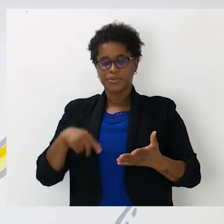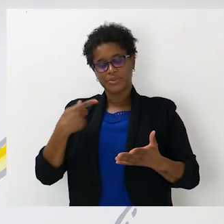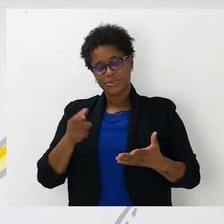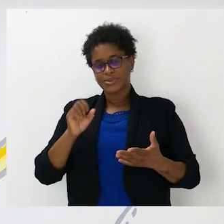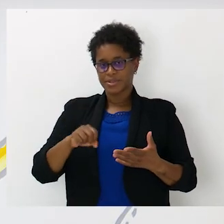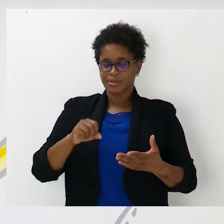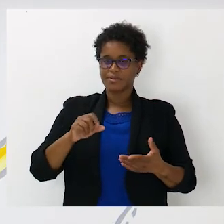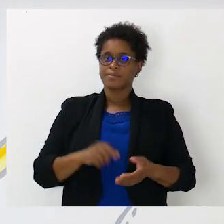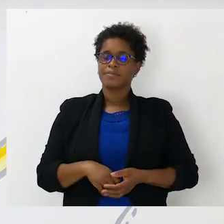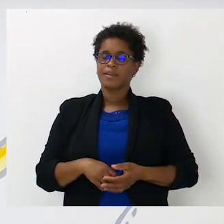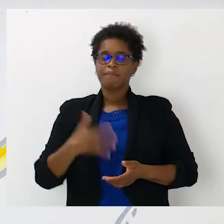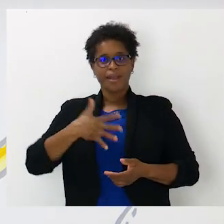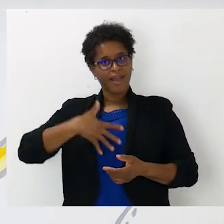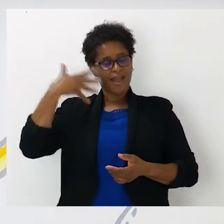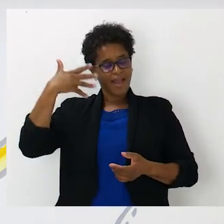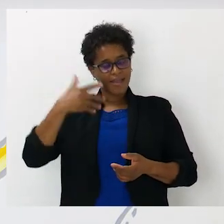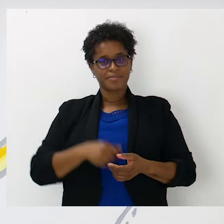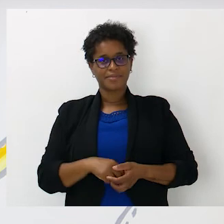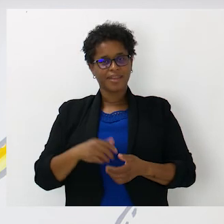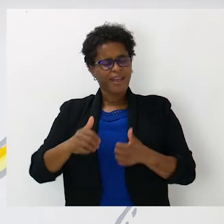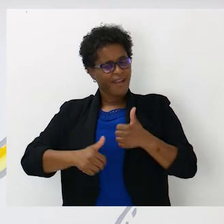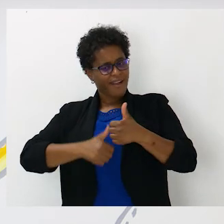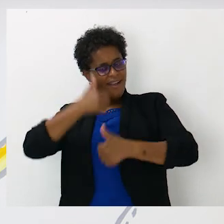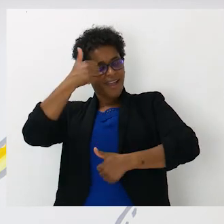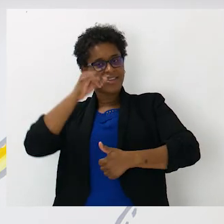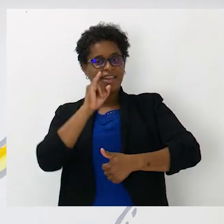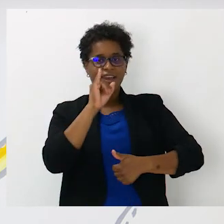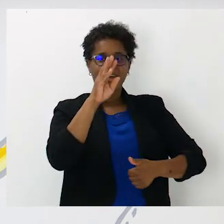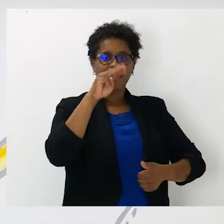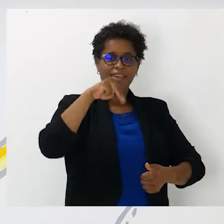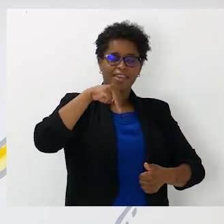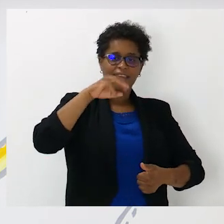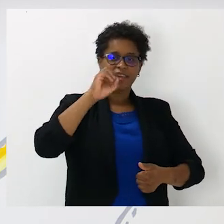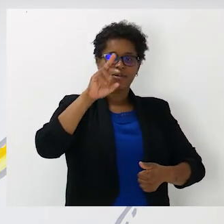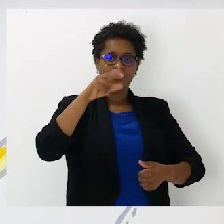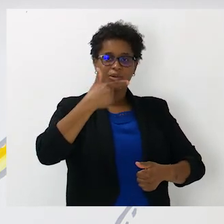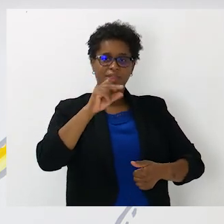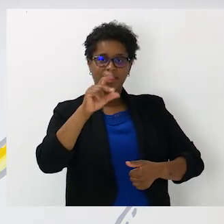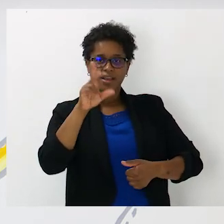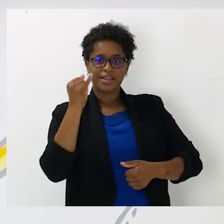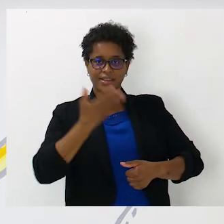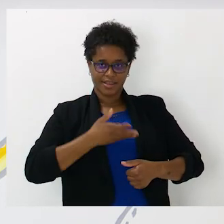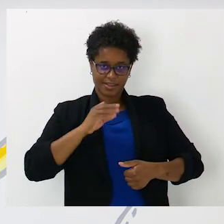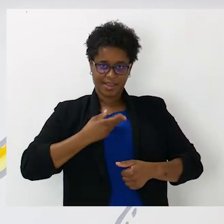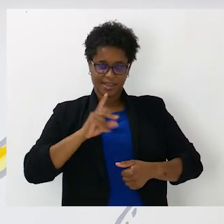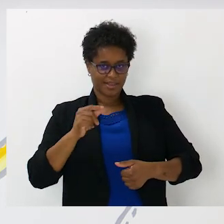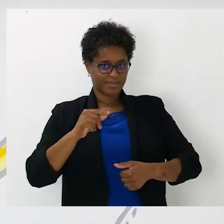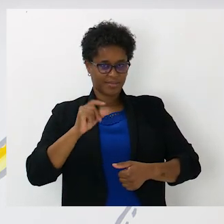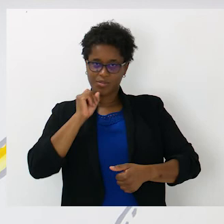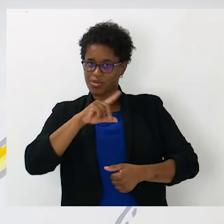para a alma ganhar a imortalidade, não